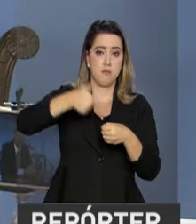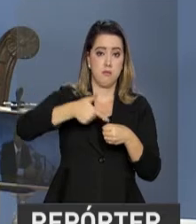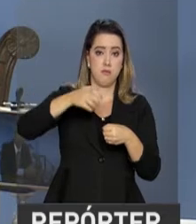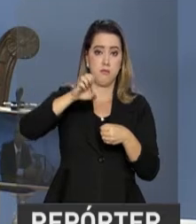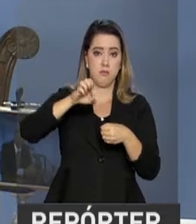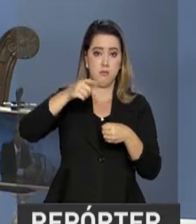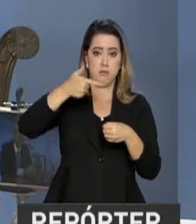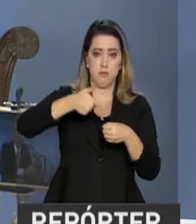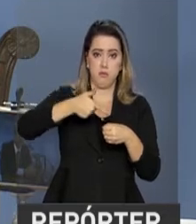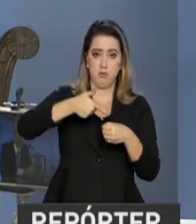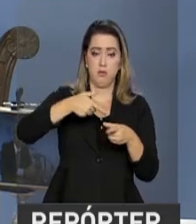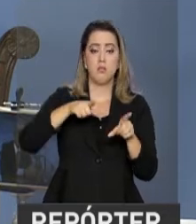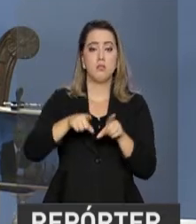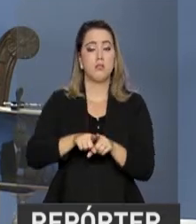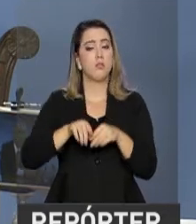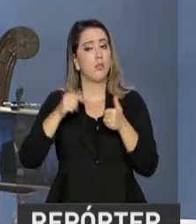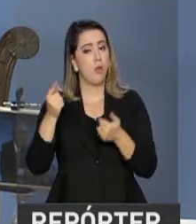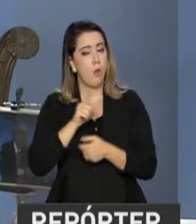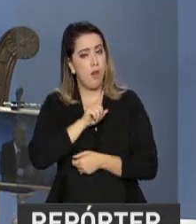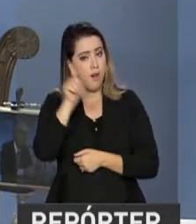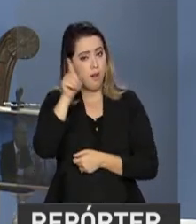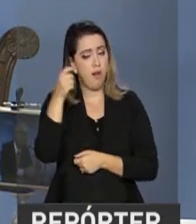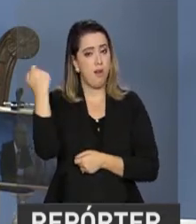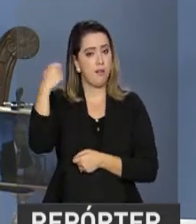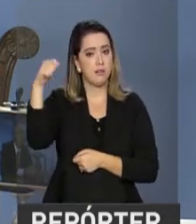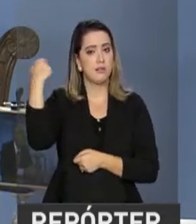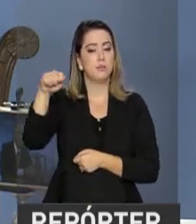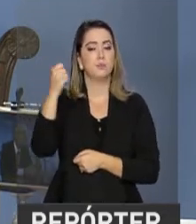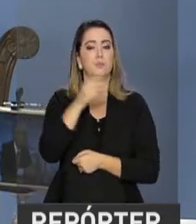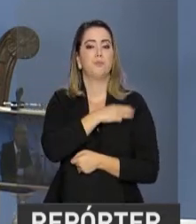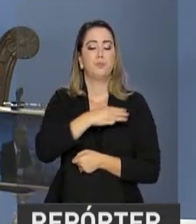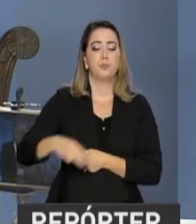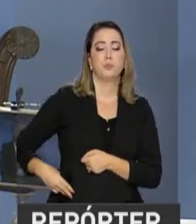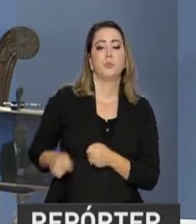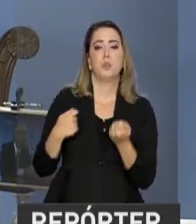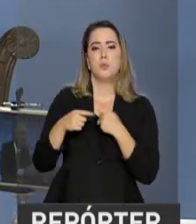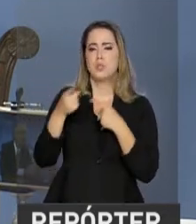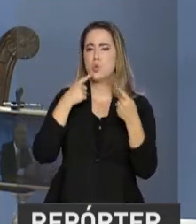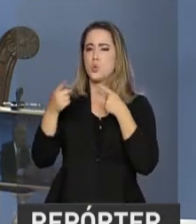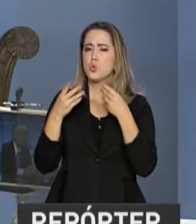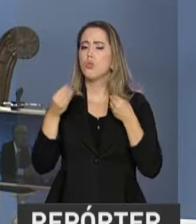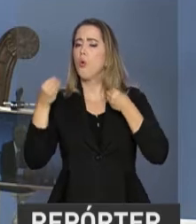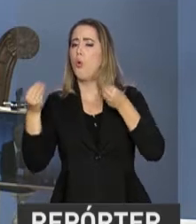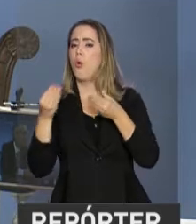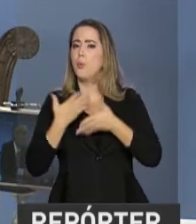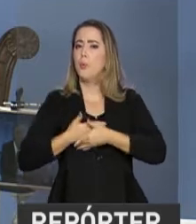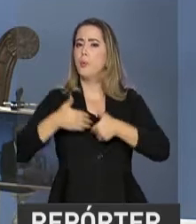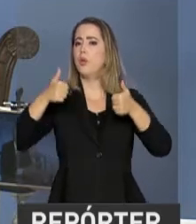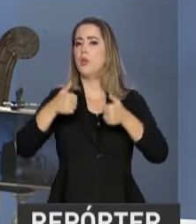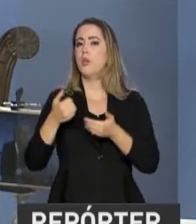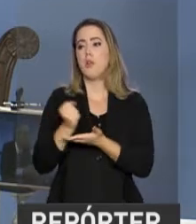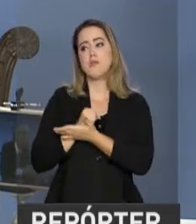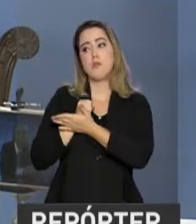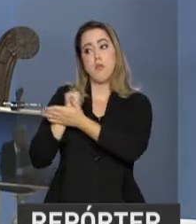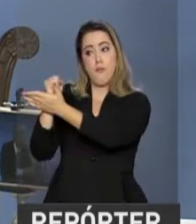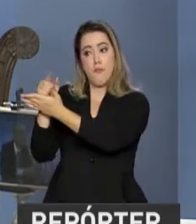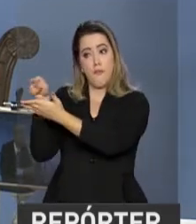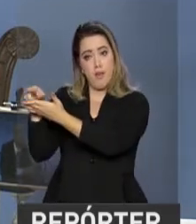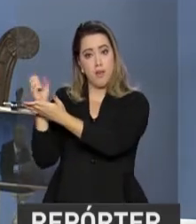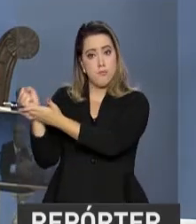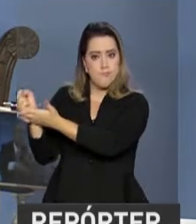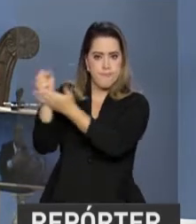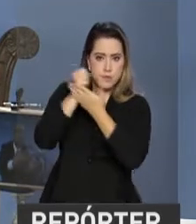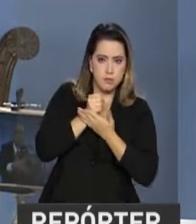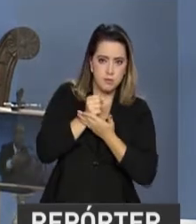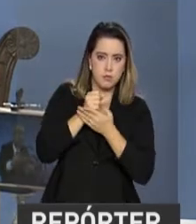portanto no início em buenos aires vão discutir se esse tema de como completar as ofertas e eventualmente isto irão se